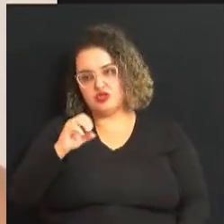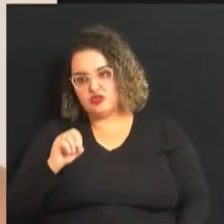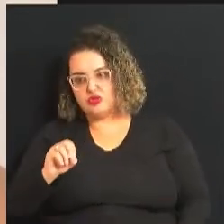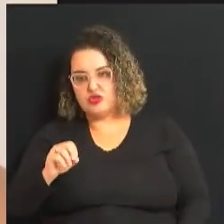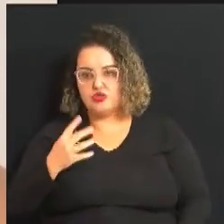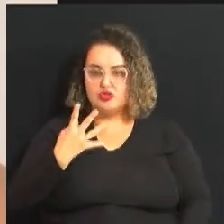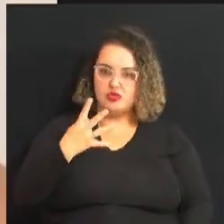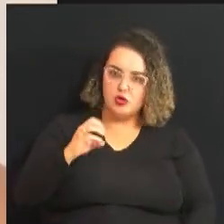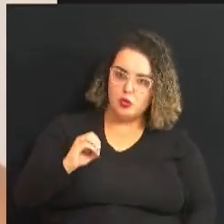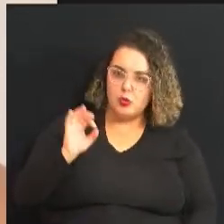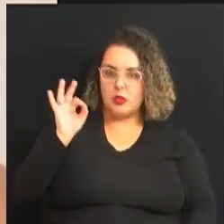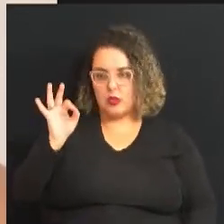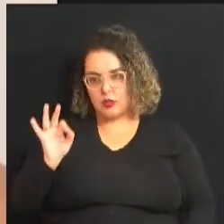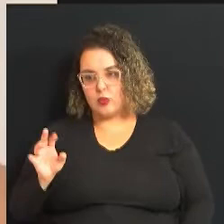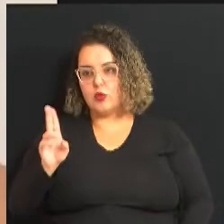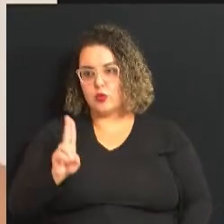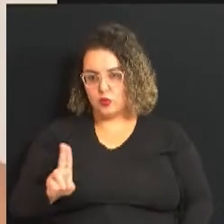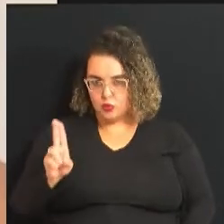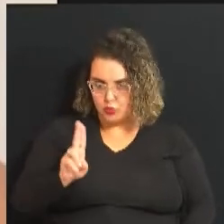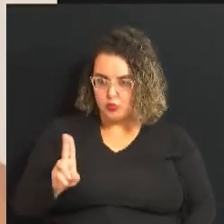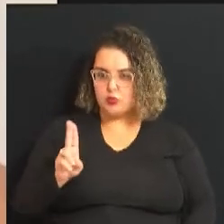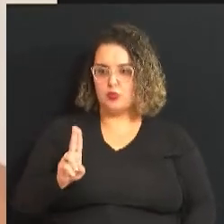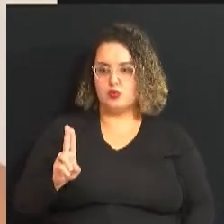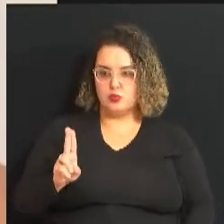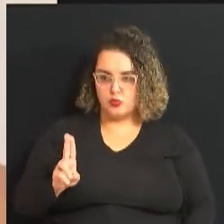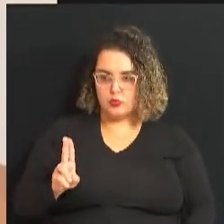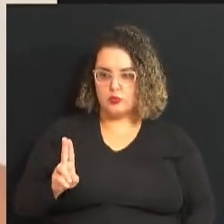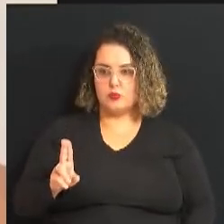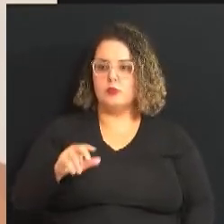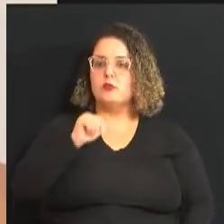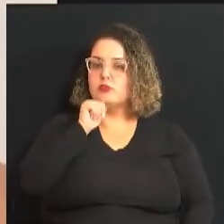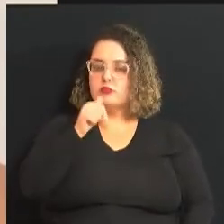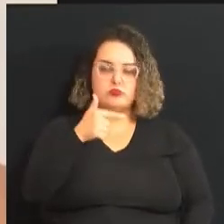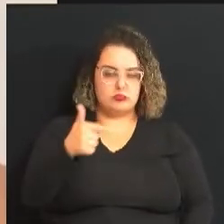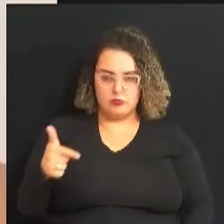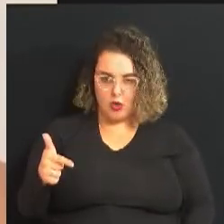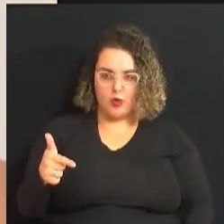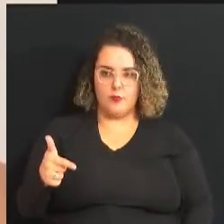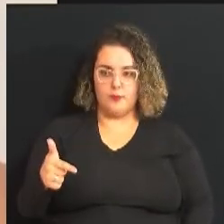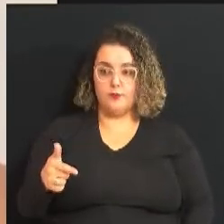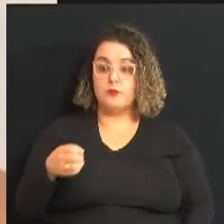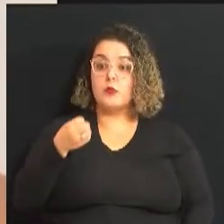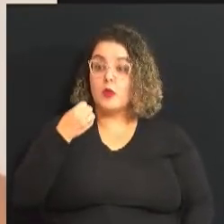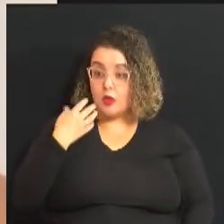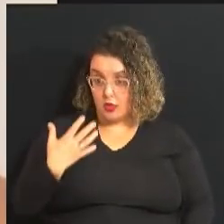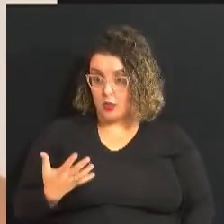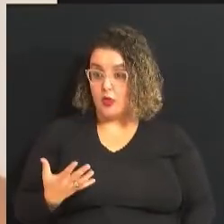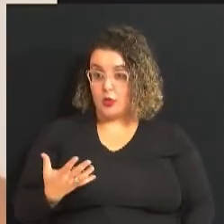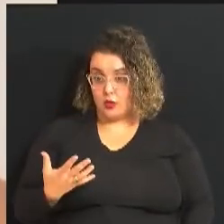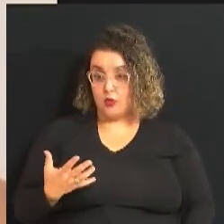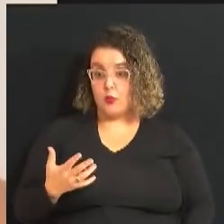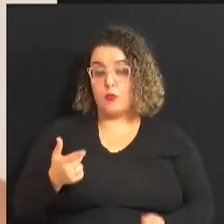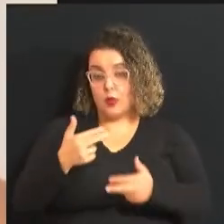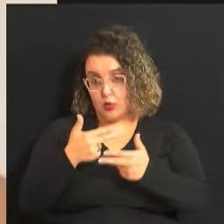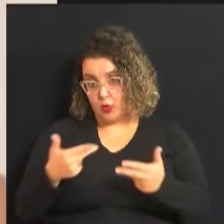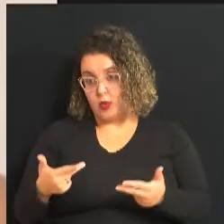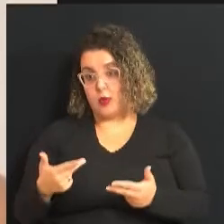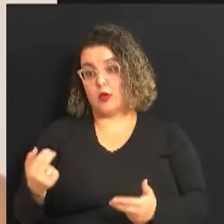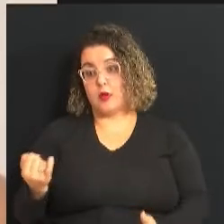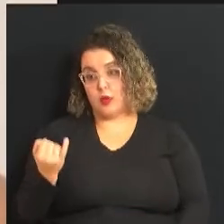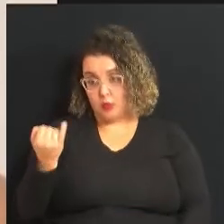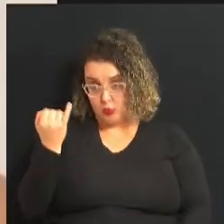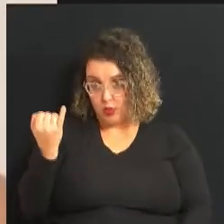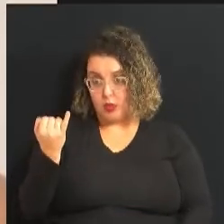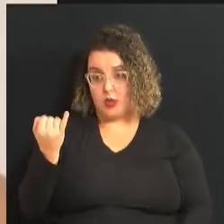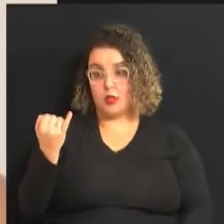40% das mulheres que usam esse implante ficam sem menstruar. Esse implante é muito bom, por isso uma das coisas que a gente leva em consideração quando a gente vai